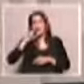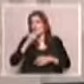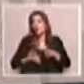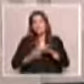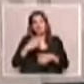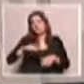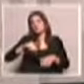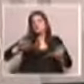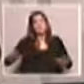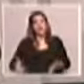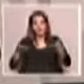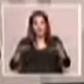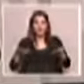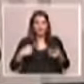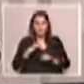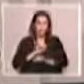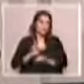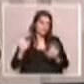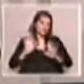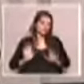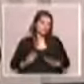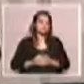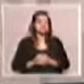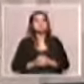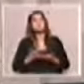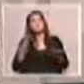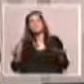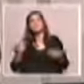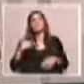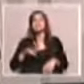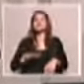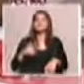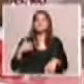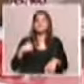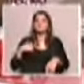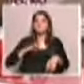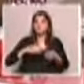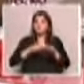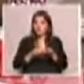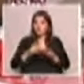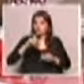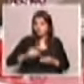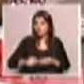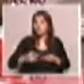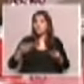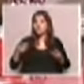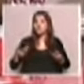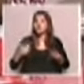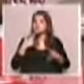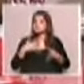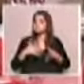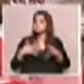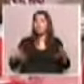qualquer. Nada contra por aí, portanto. Agora, nós temos, e o queijo que também começou a ganhar